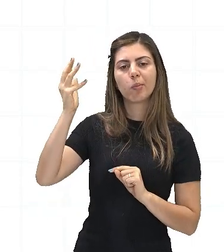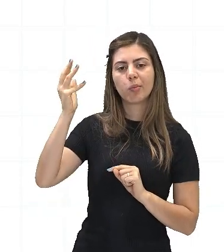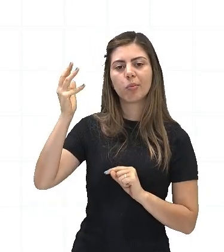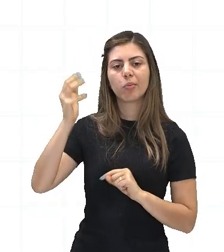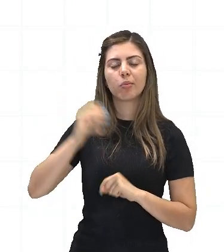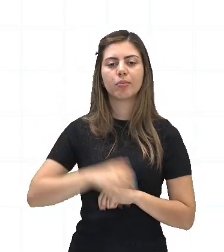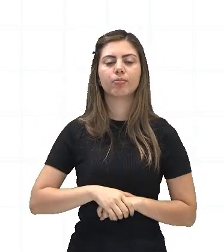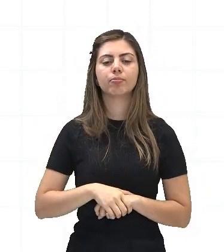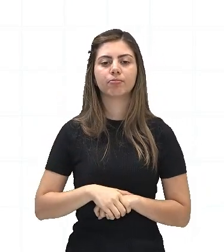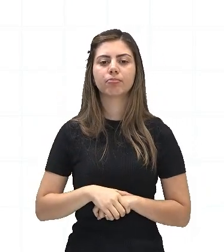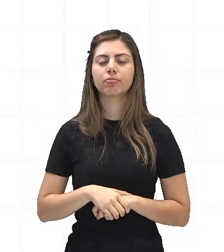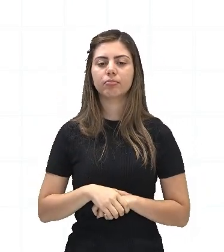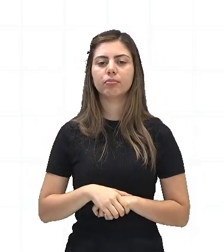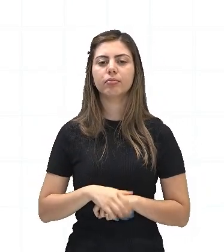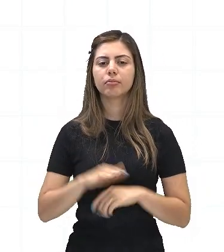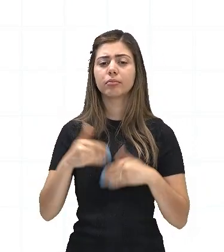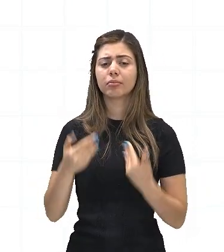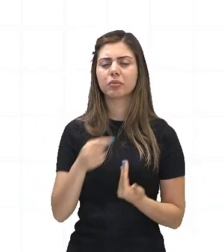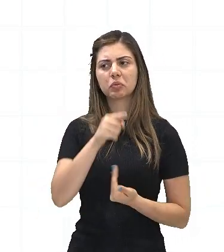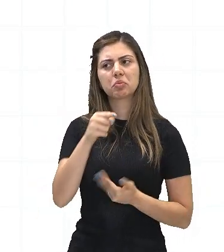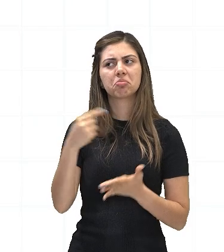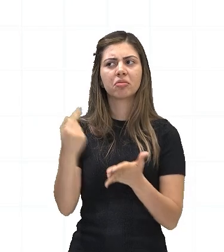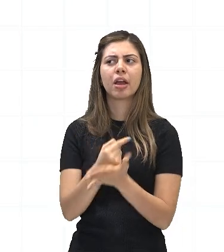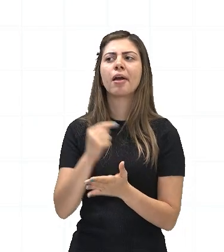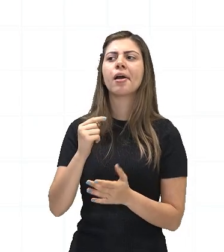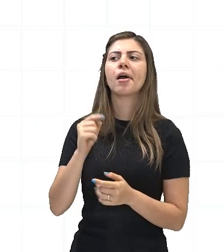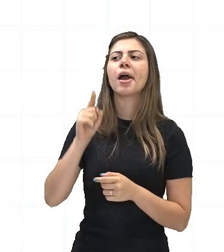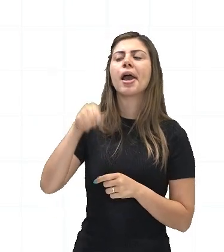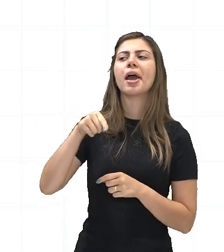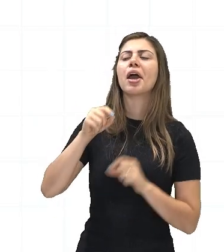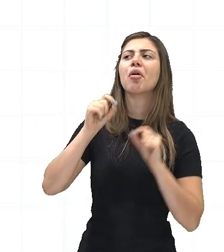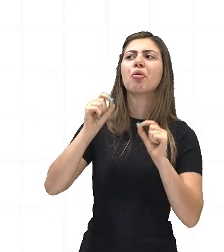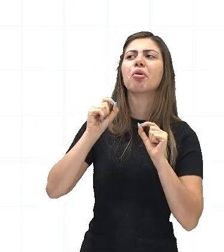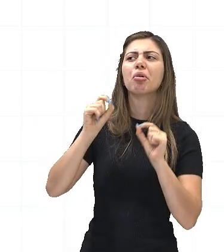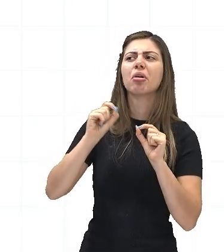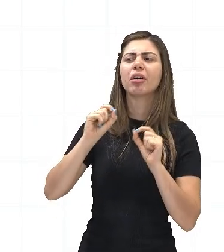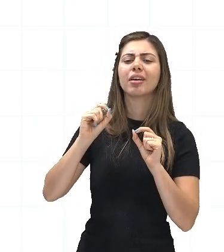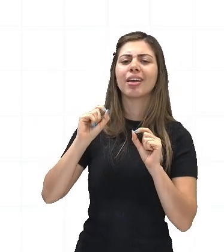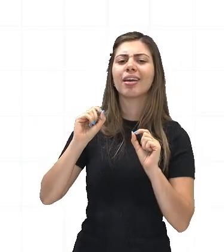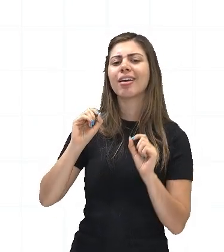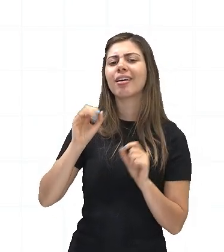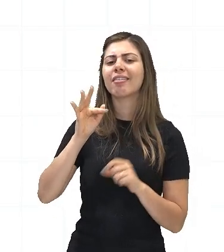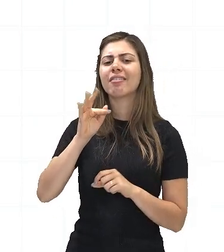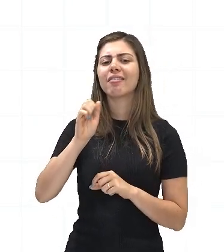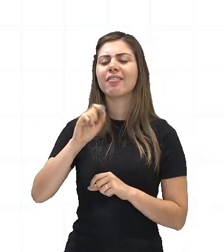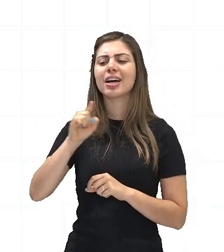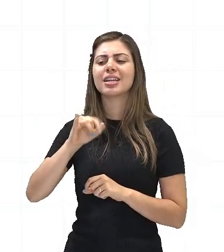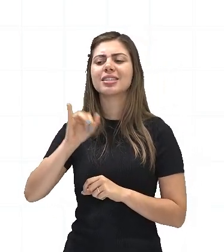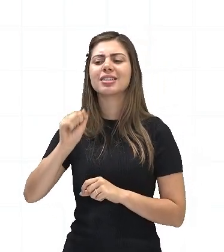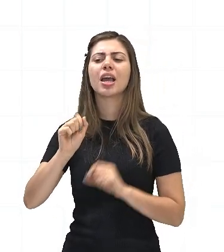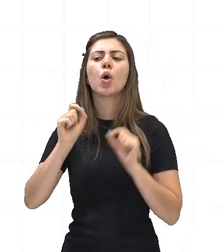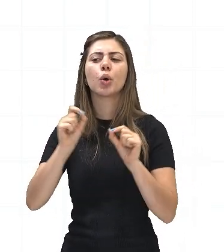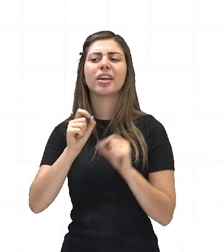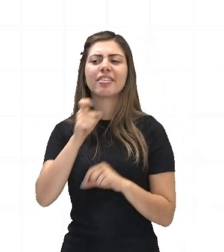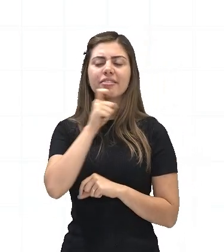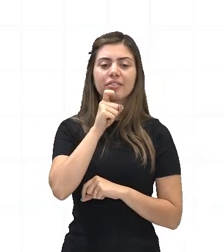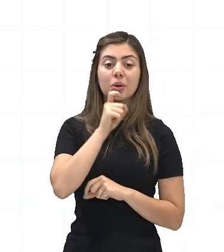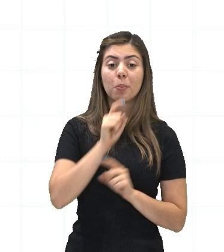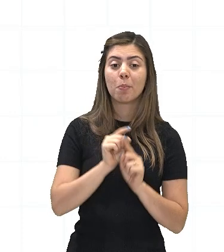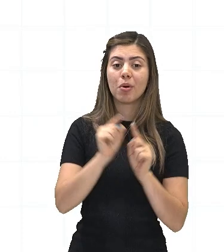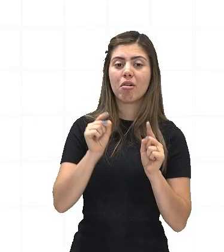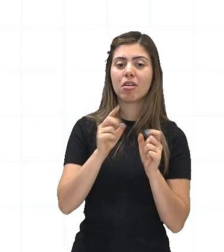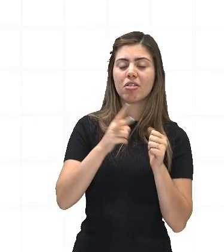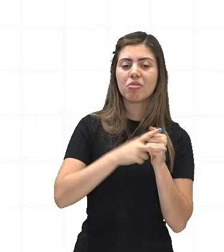né? E aí você pode perguntar, quem fazia? O que fazia? Aí você pode até responder frio, mas olha o sentido do verbo.